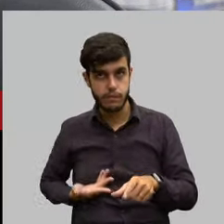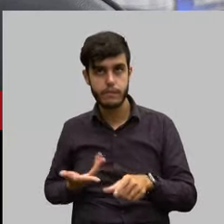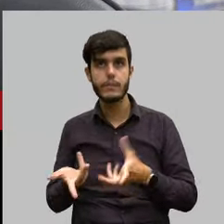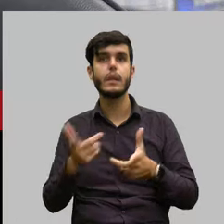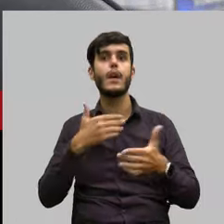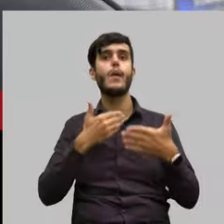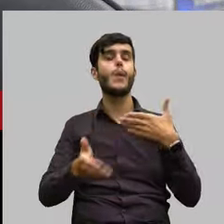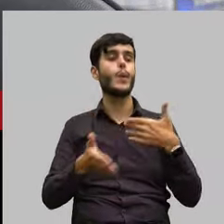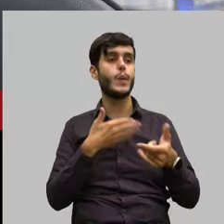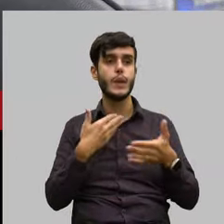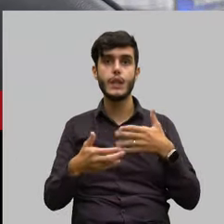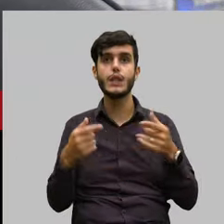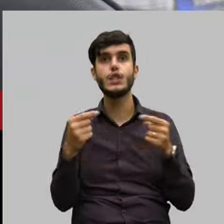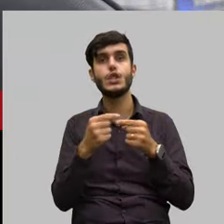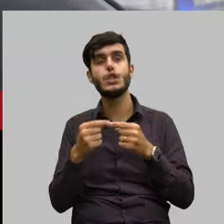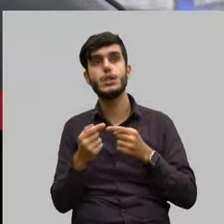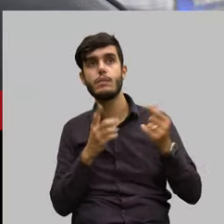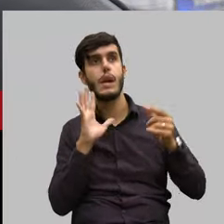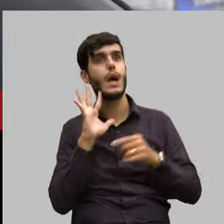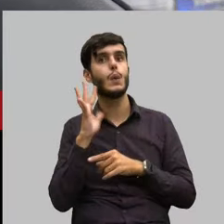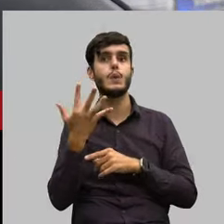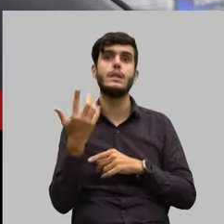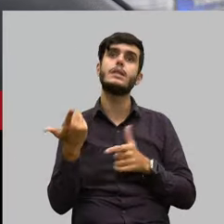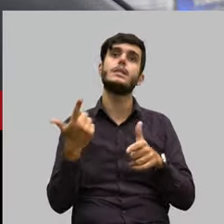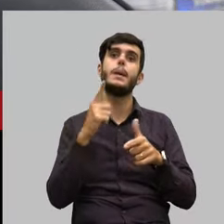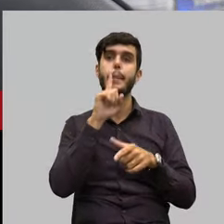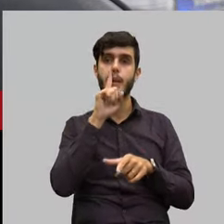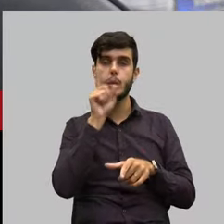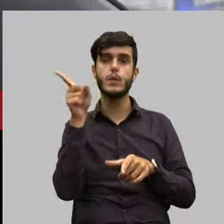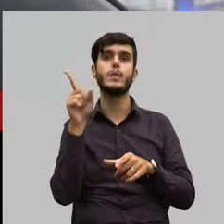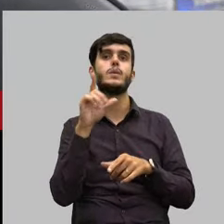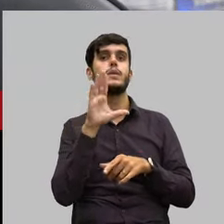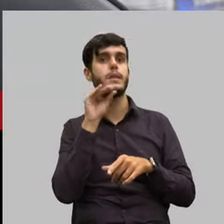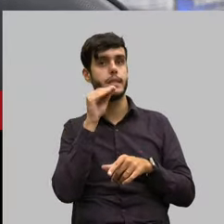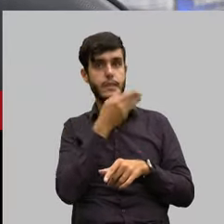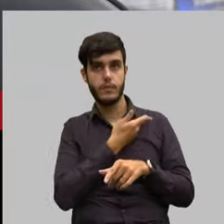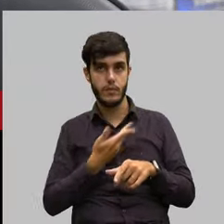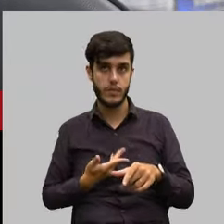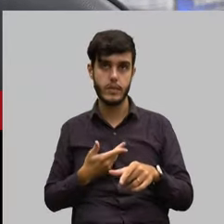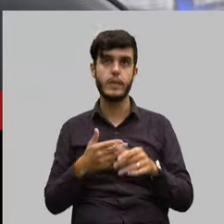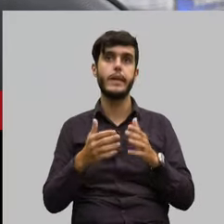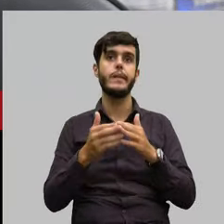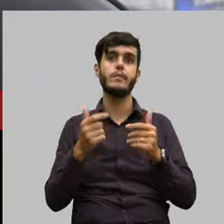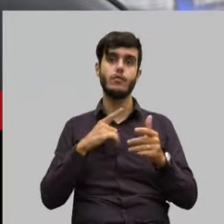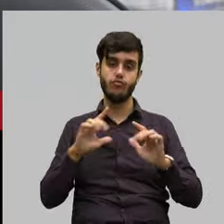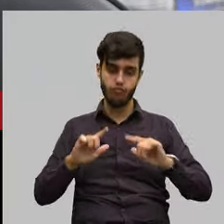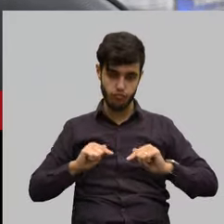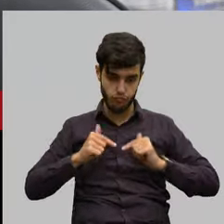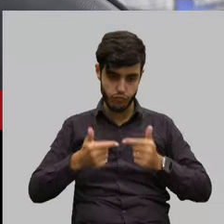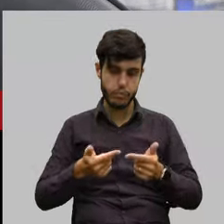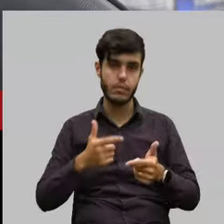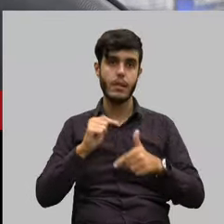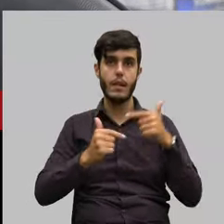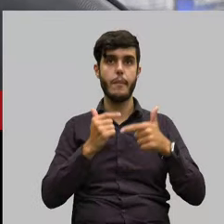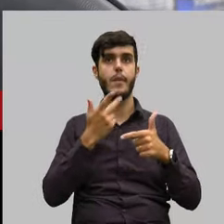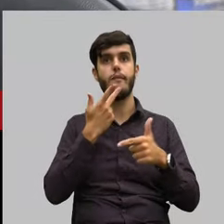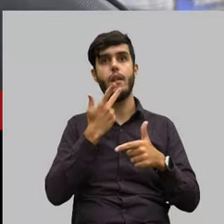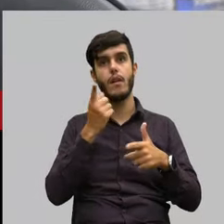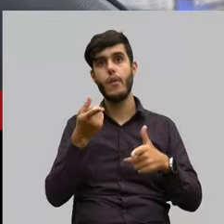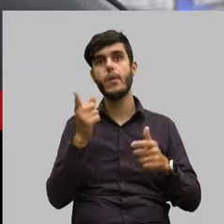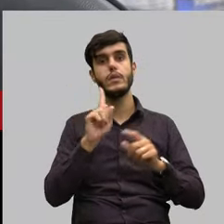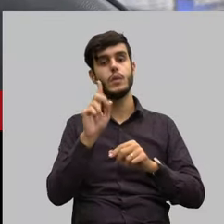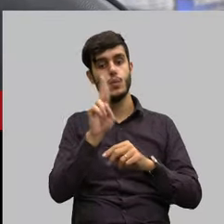qualquer tipo de situação perigosa pros servidores a gente ativamente atuou suspendendo a a utilização dos